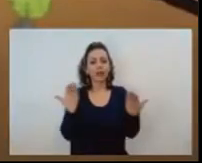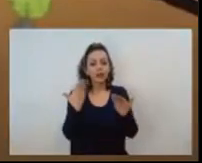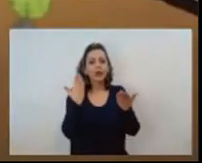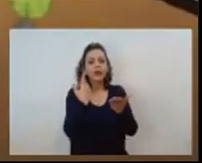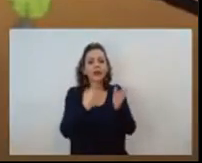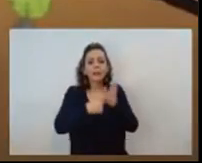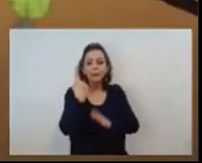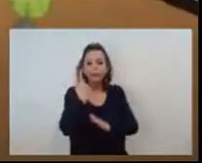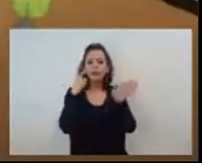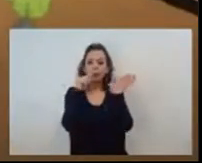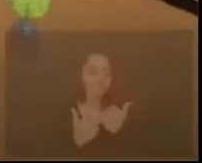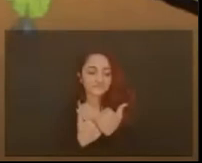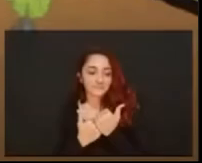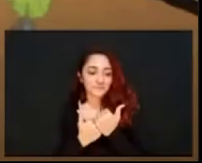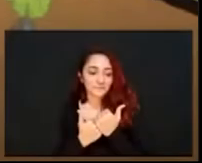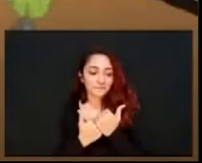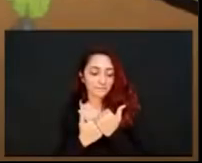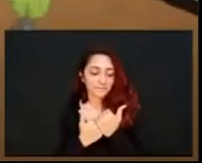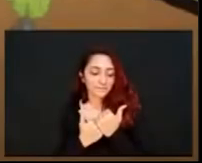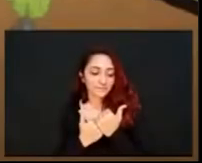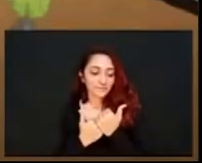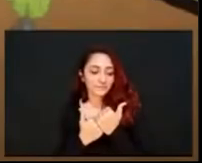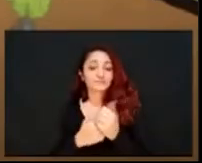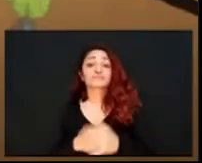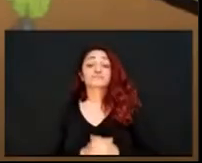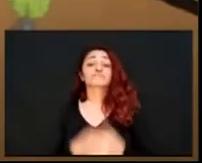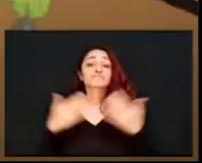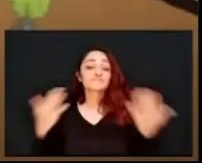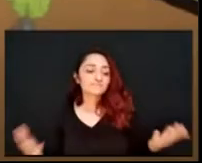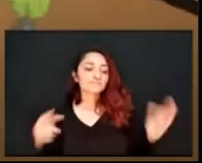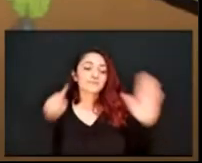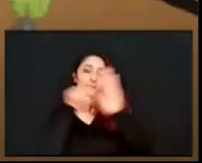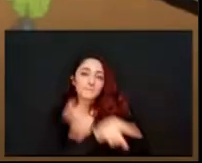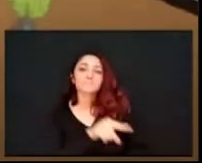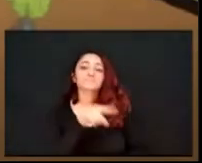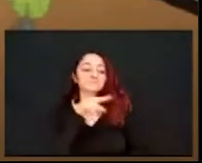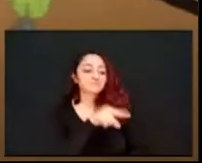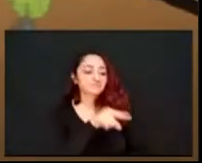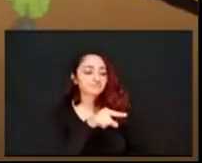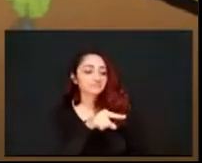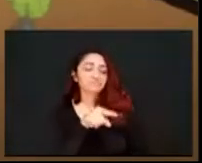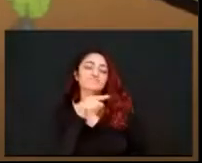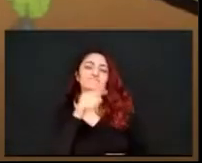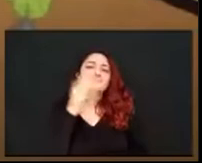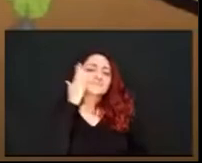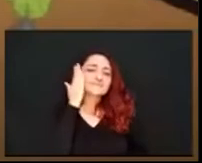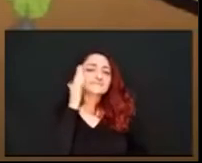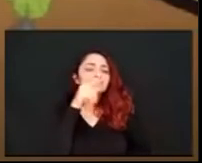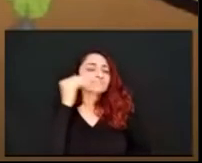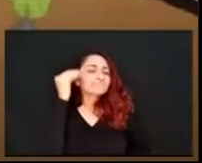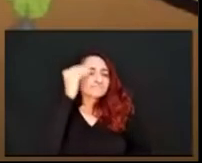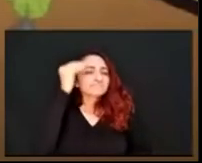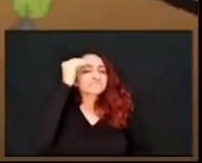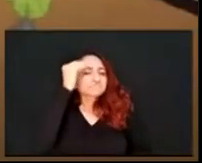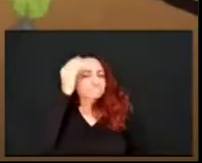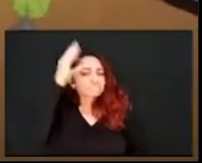lidar esa e vai falar para nós com toda a sua Ampla bagagem no tema